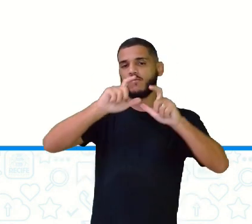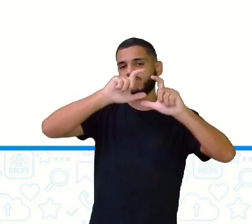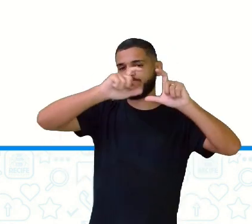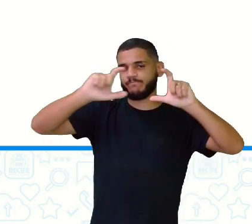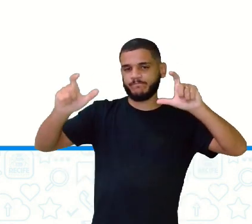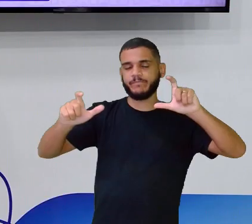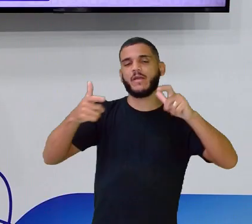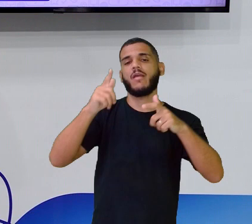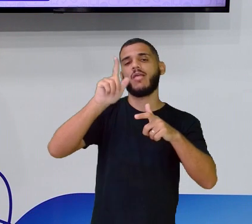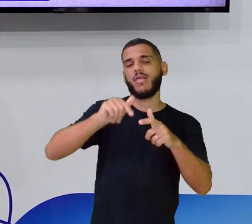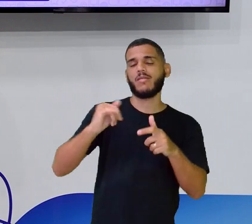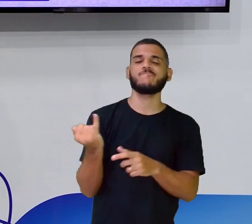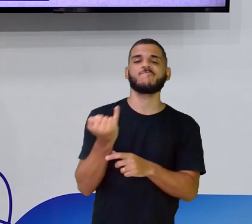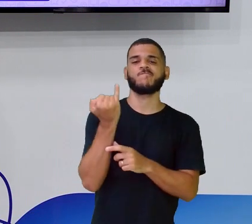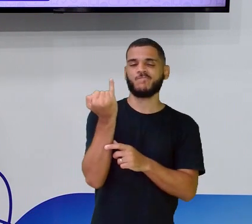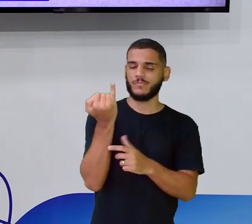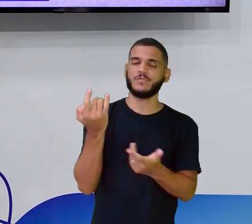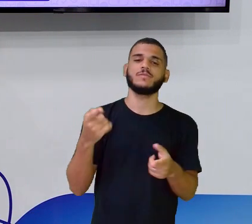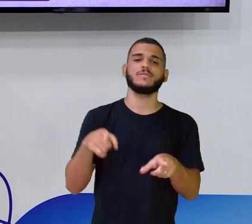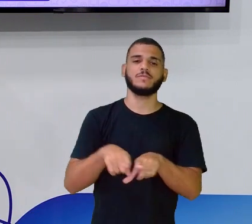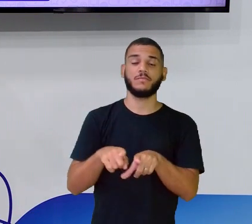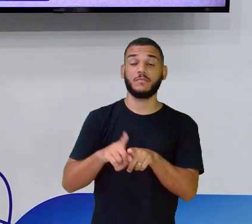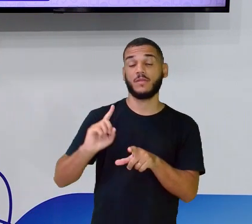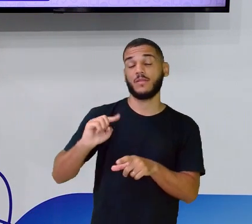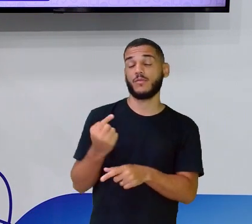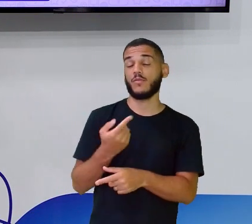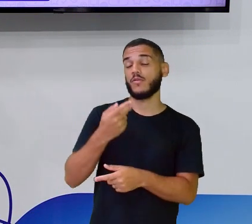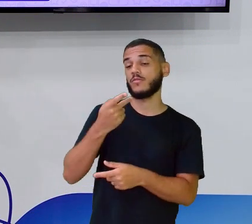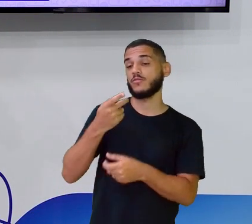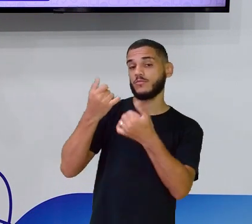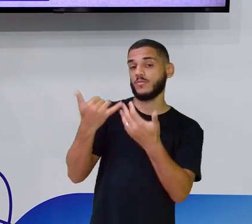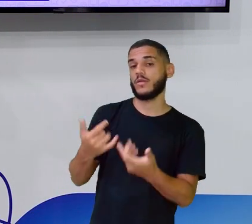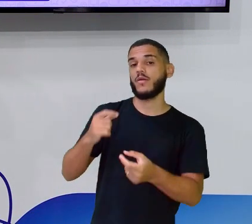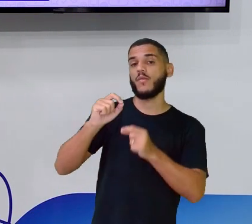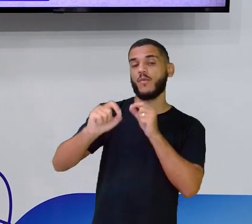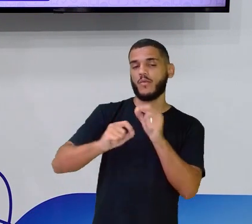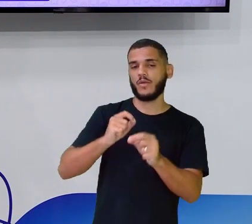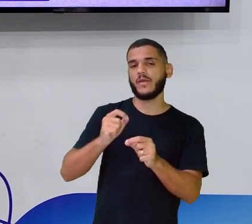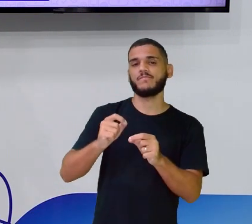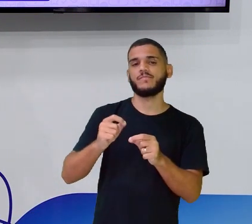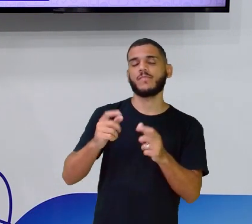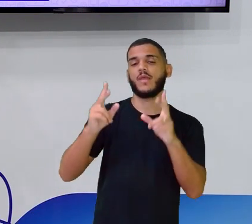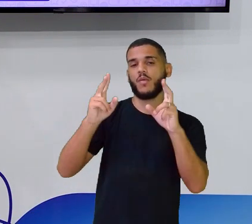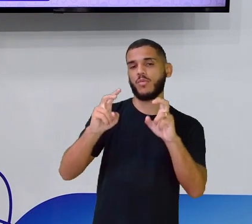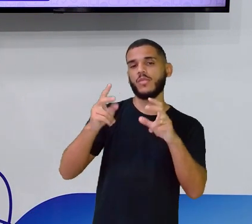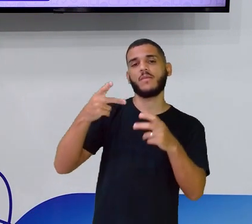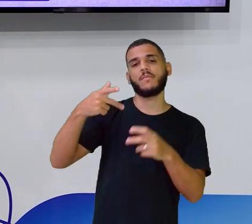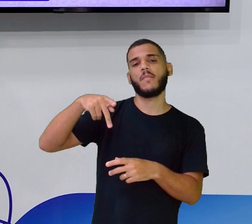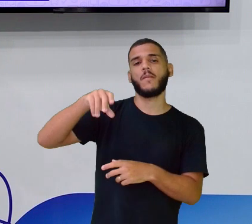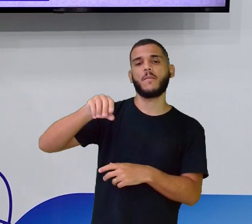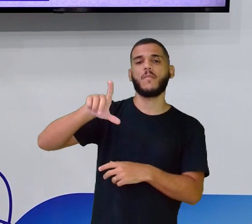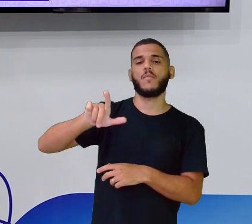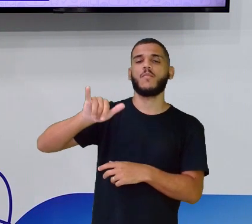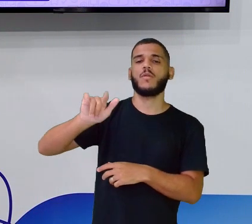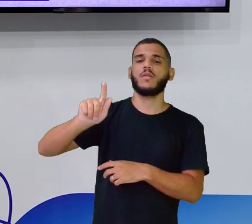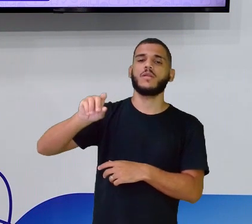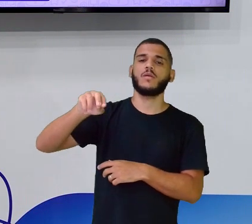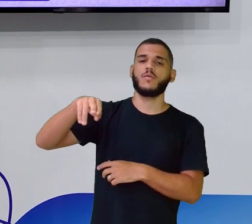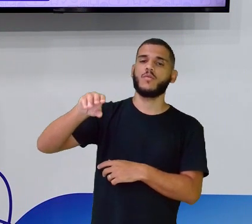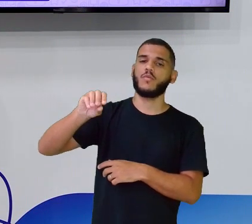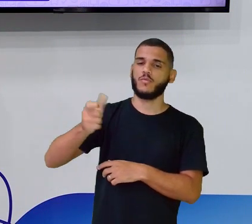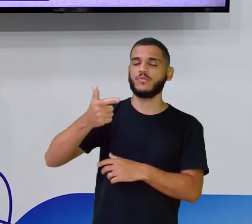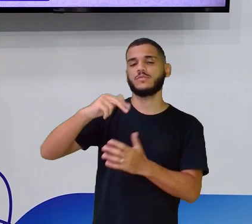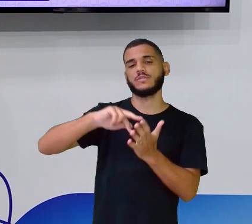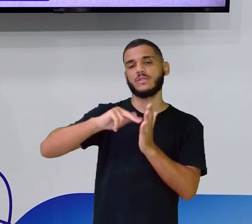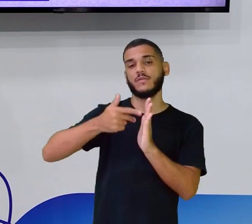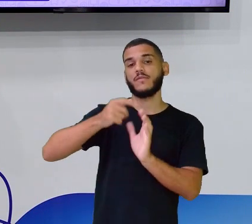reta. Isso é importante. Eu estou falando de polígonos. Quando eu falo de